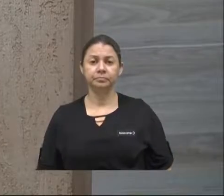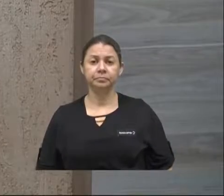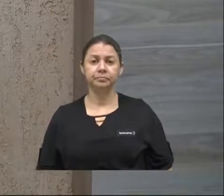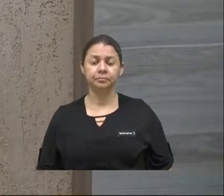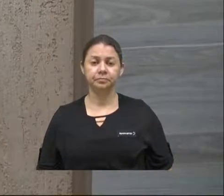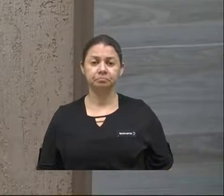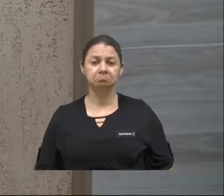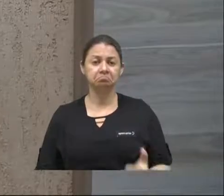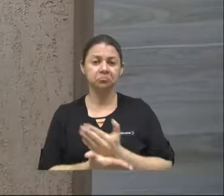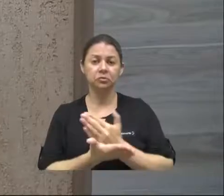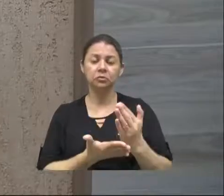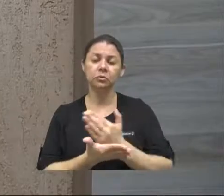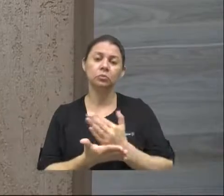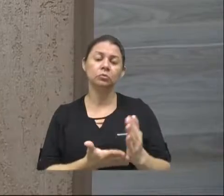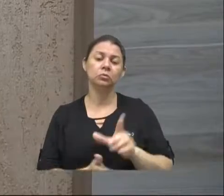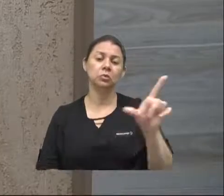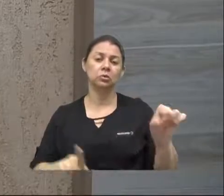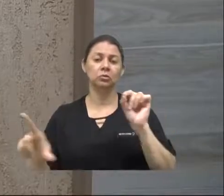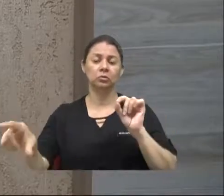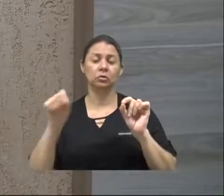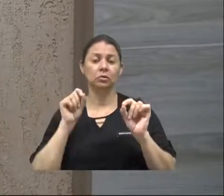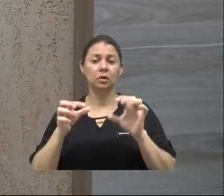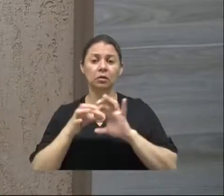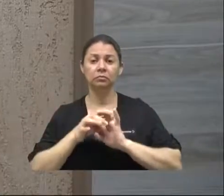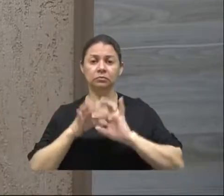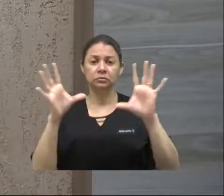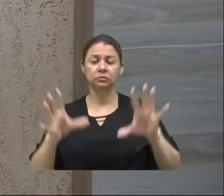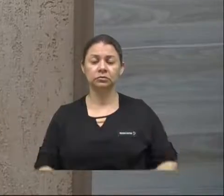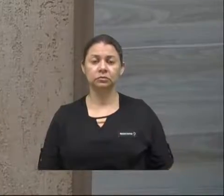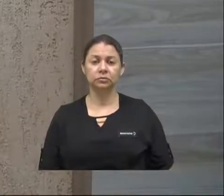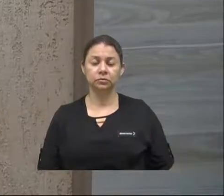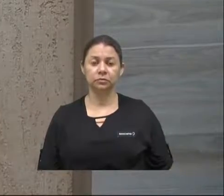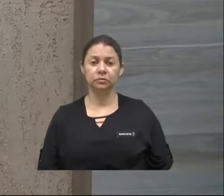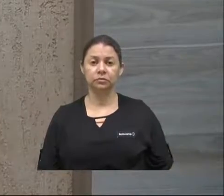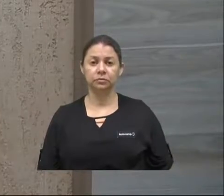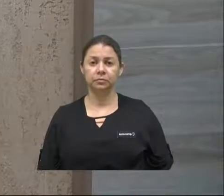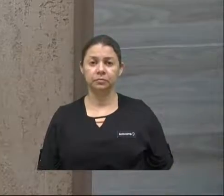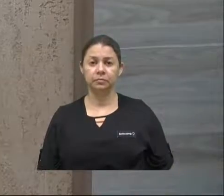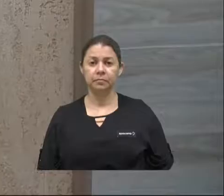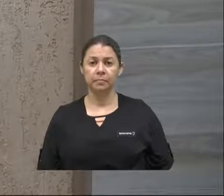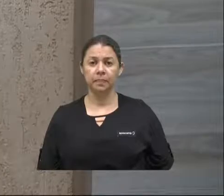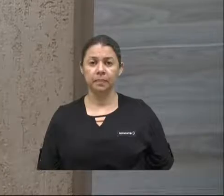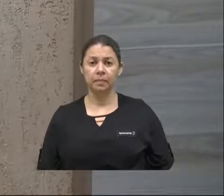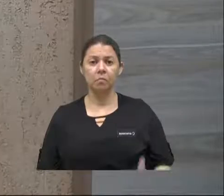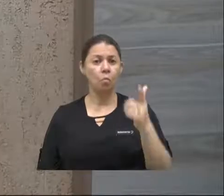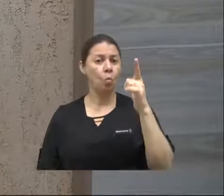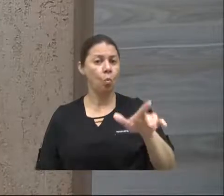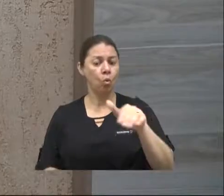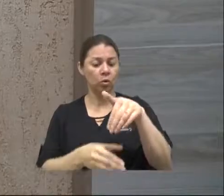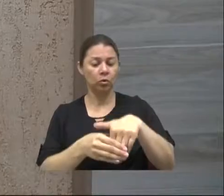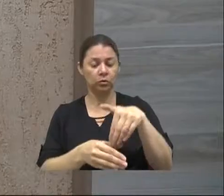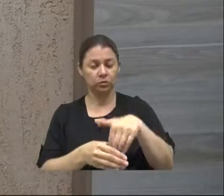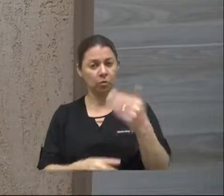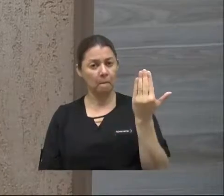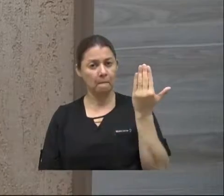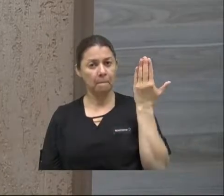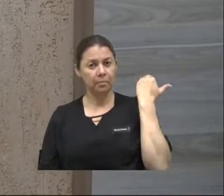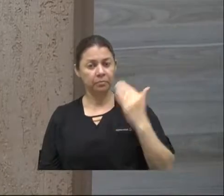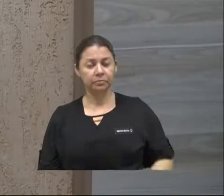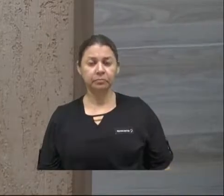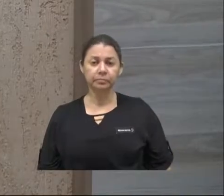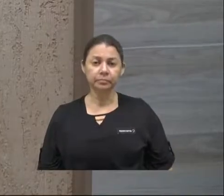Lembrando que na outra eleição nós estávamos de lado opostos, vereador presidente Zé da Mix e o vereador Nilton